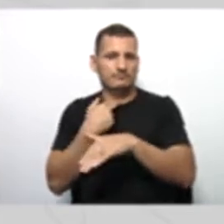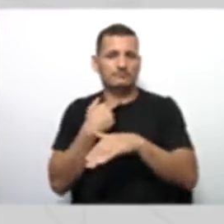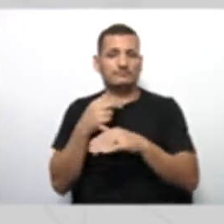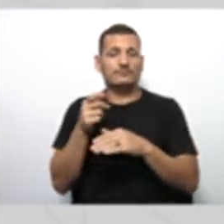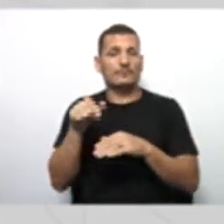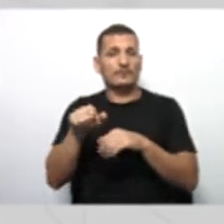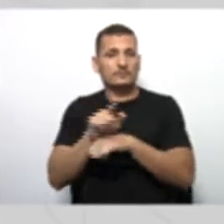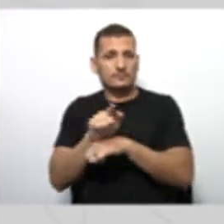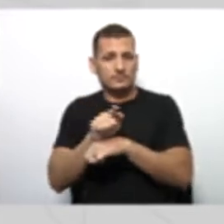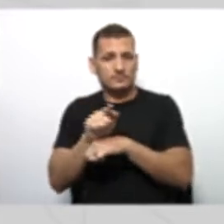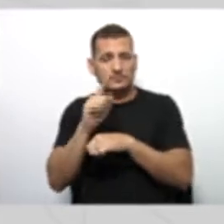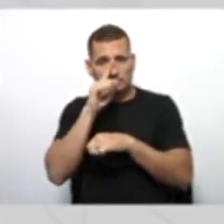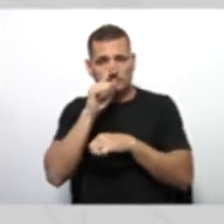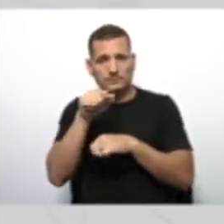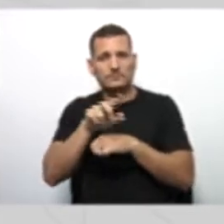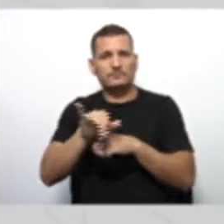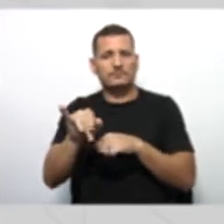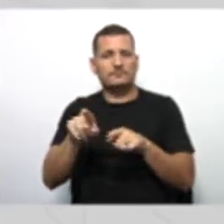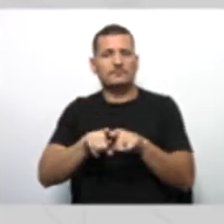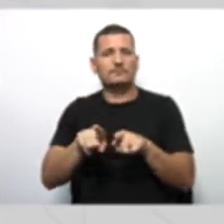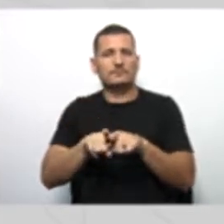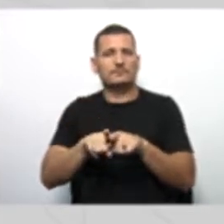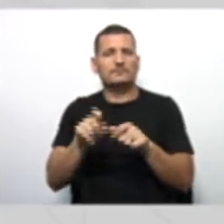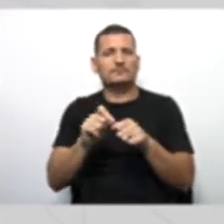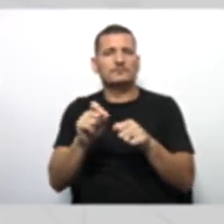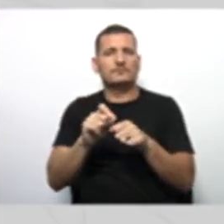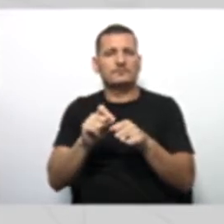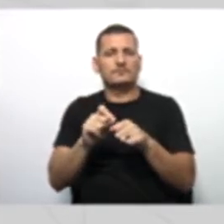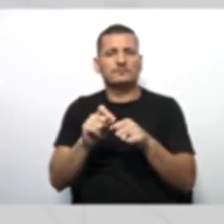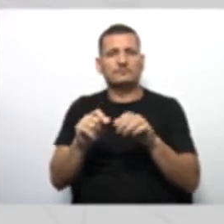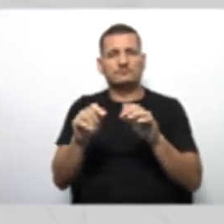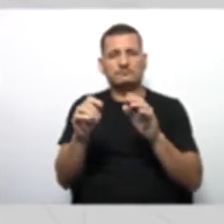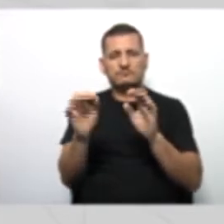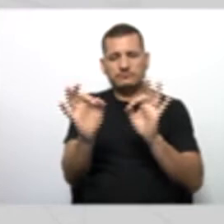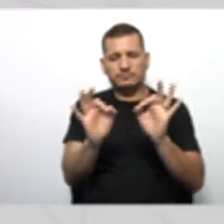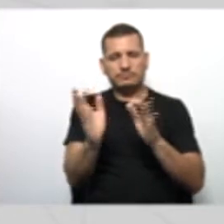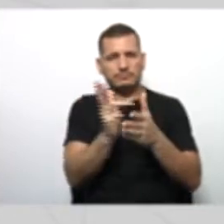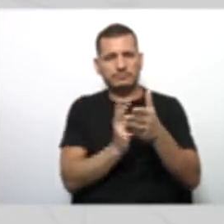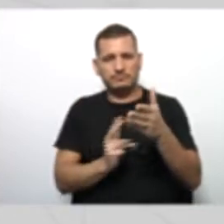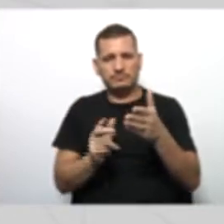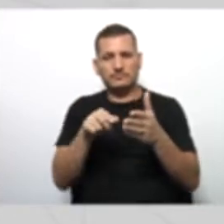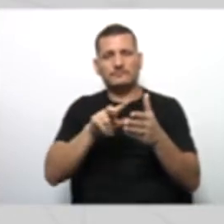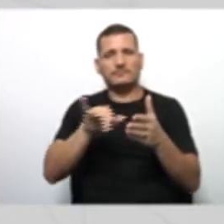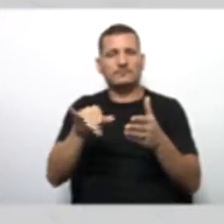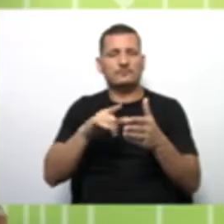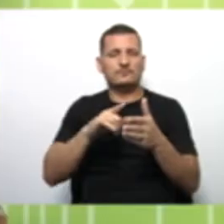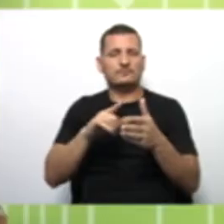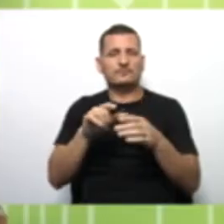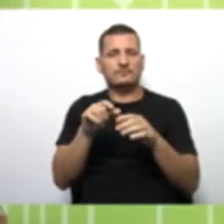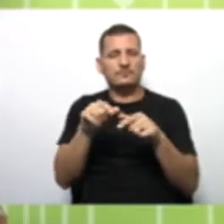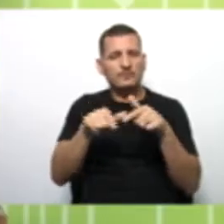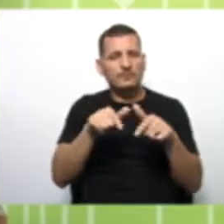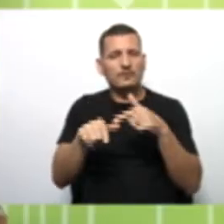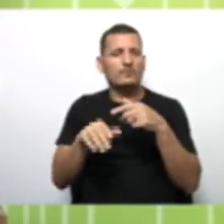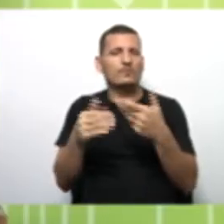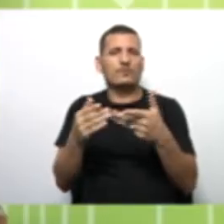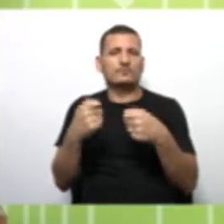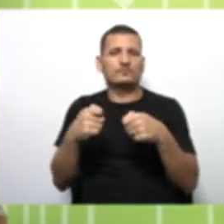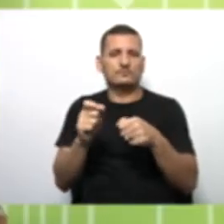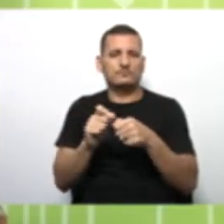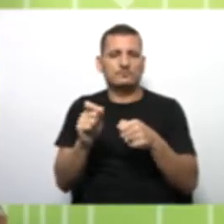você vai criar um escopo que também vai trazer essas atividades que você tem que fazer. Lembrando que a gente também tem que ter